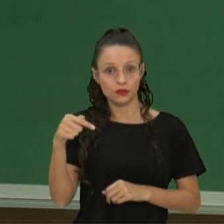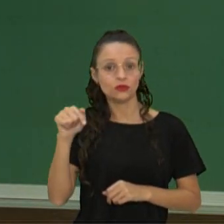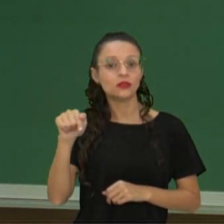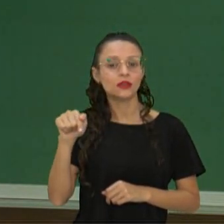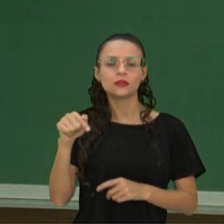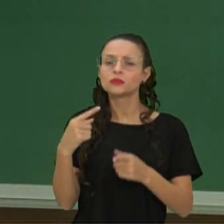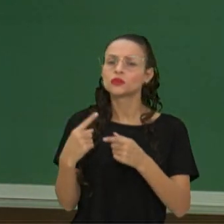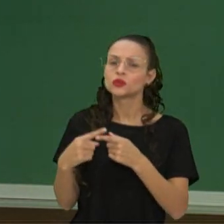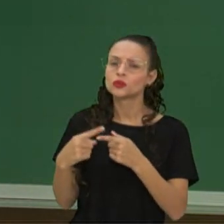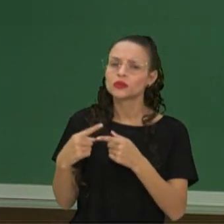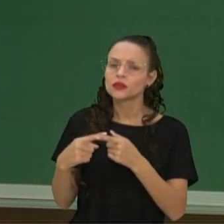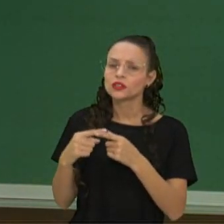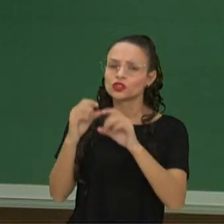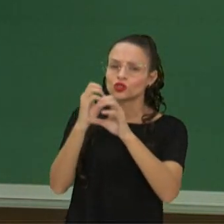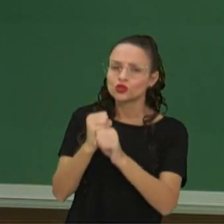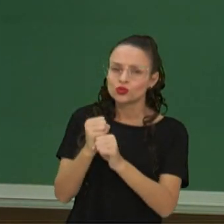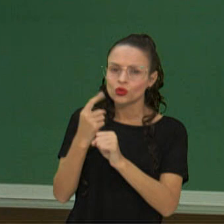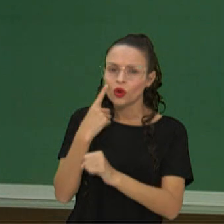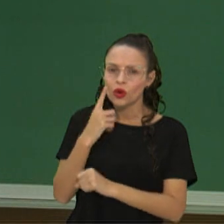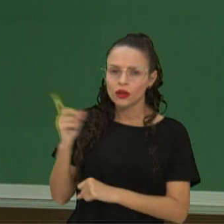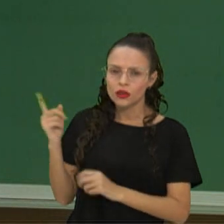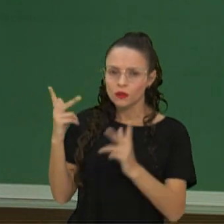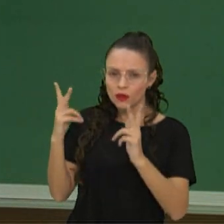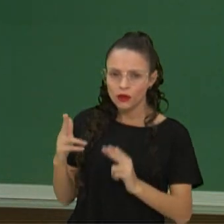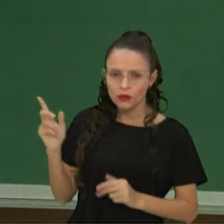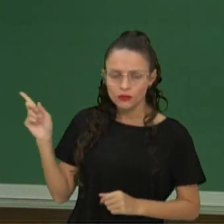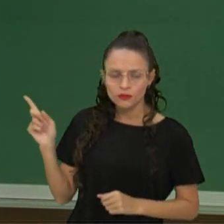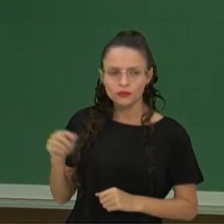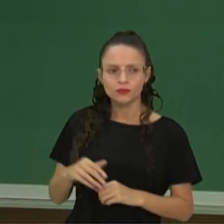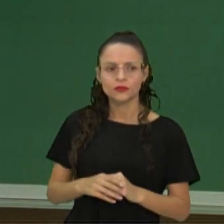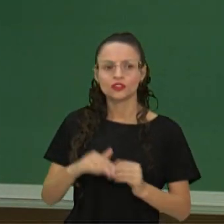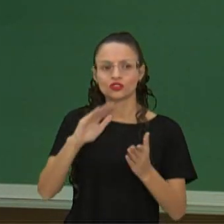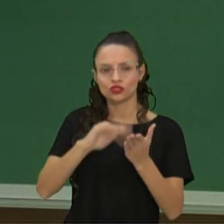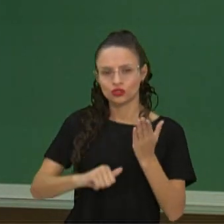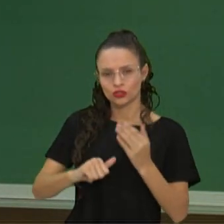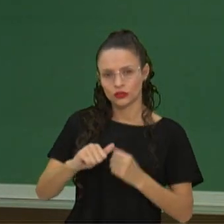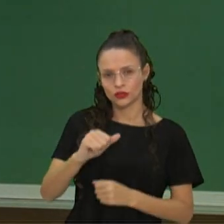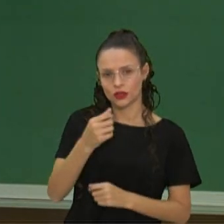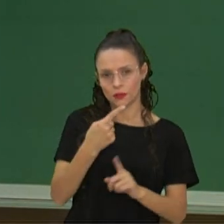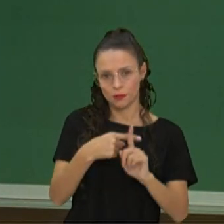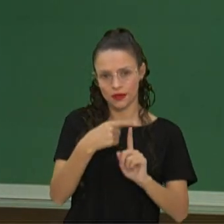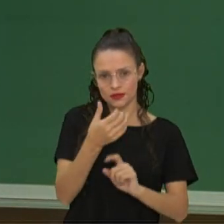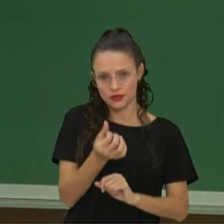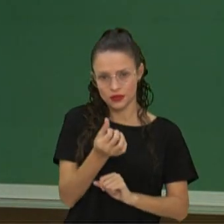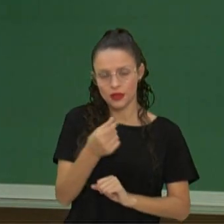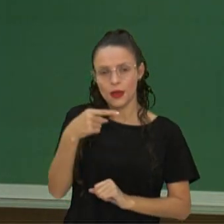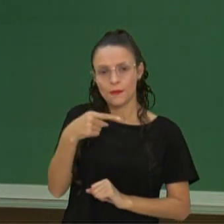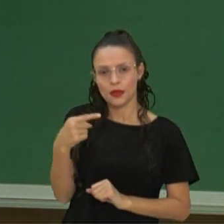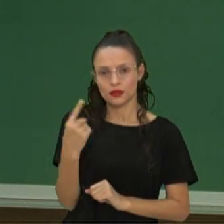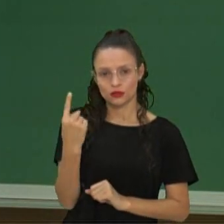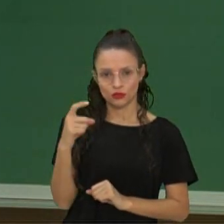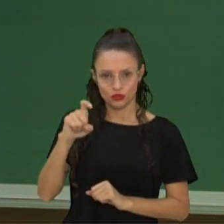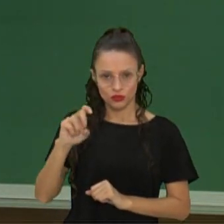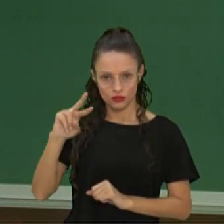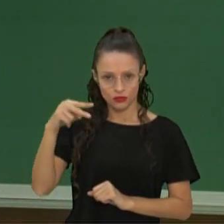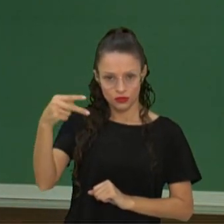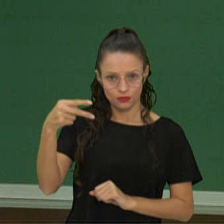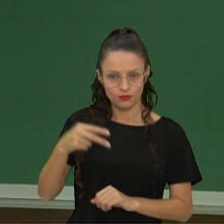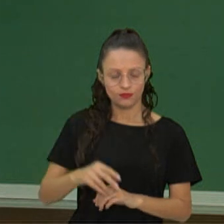que isso, professor? Eu juntei aqui os termos que têm o mesmo sinal. Aí tiro mais 6, vai ficar menos 1x ao